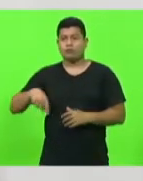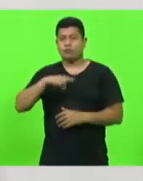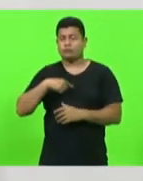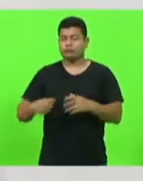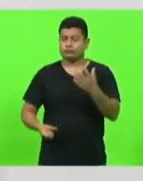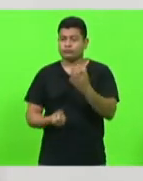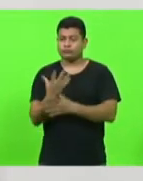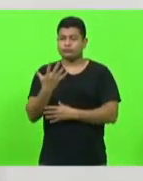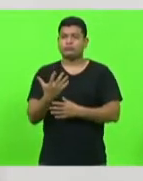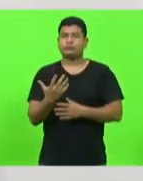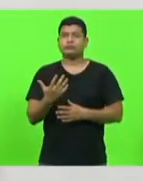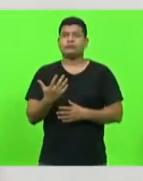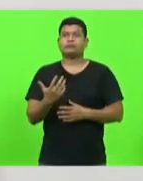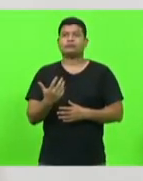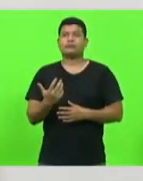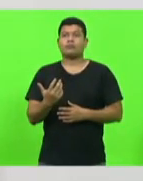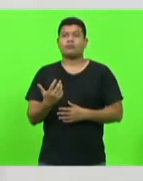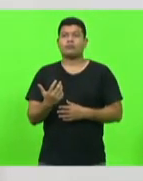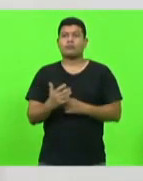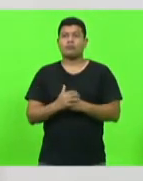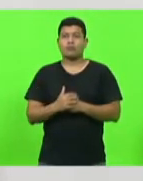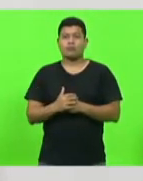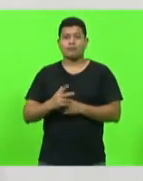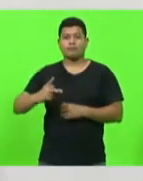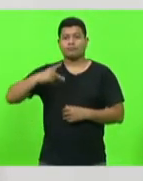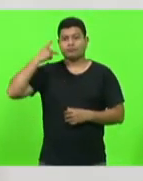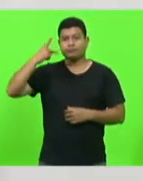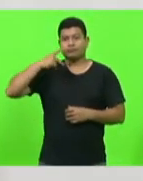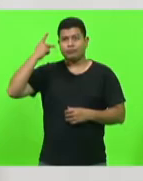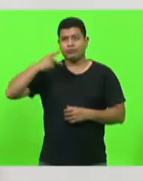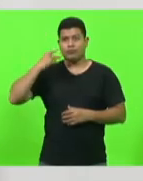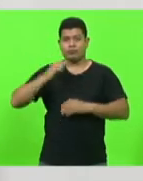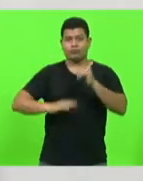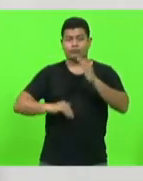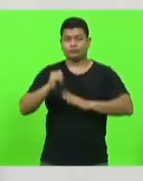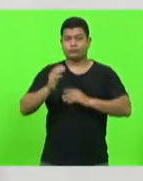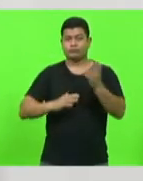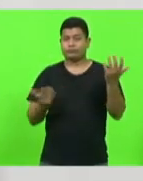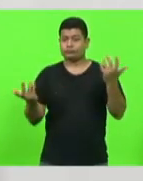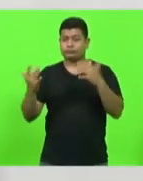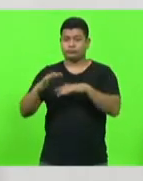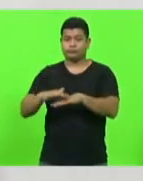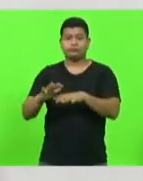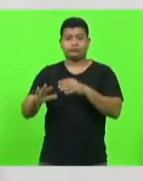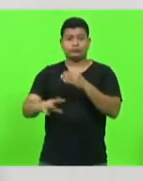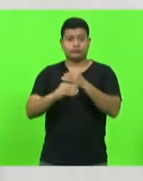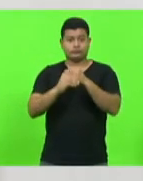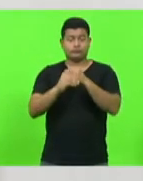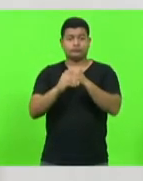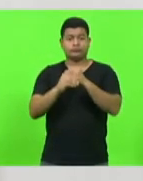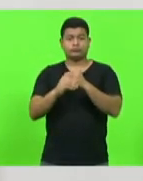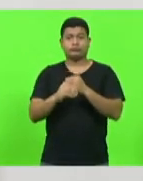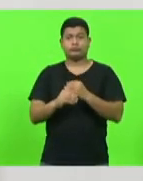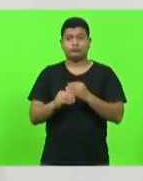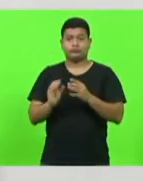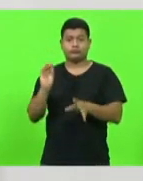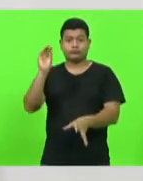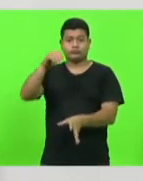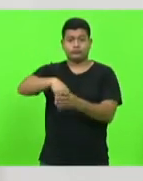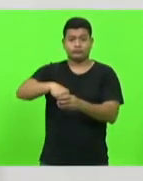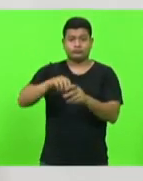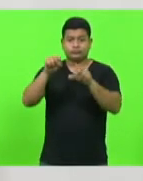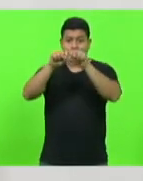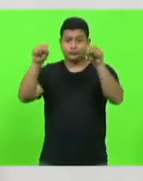instituímos a política das práticas integrativas e complementares dentro do Sistema